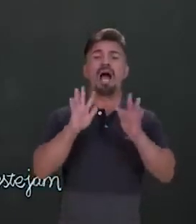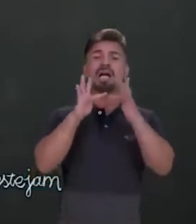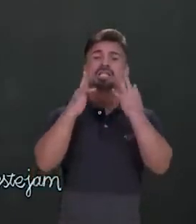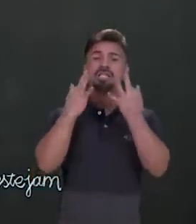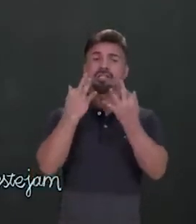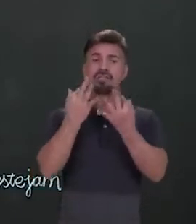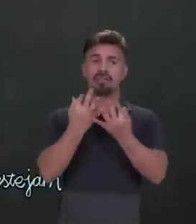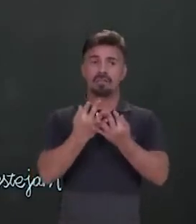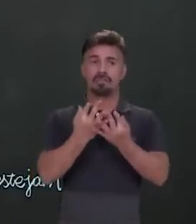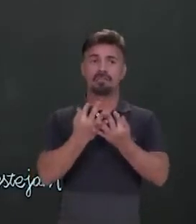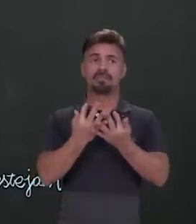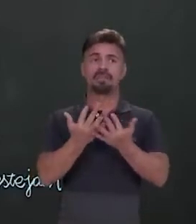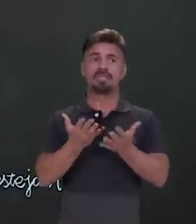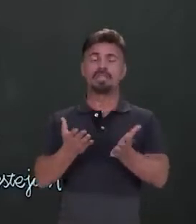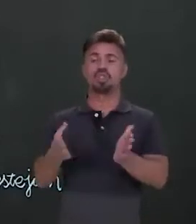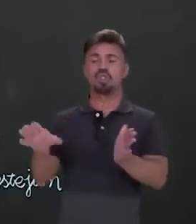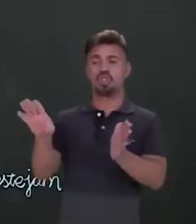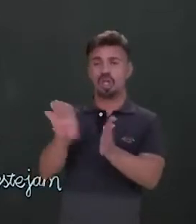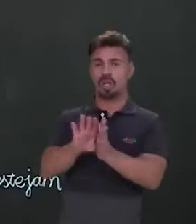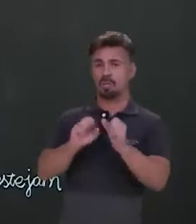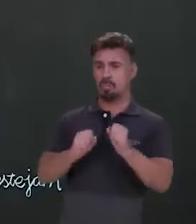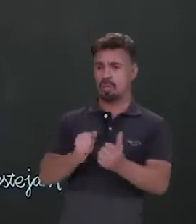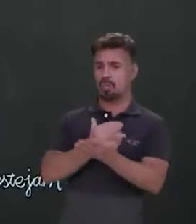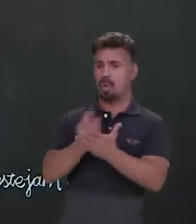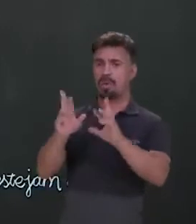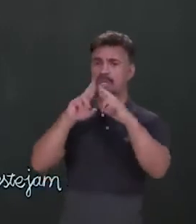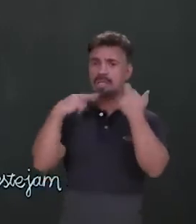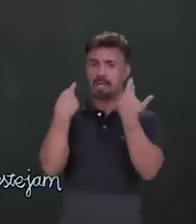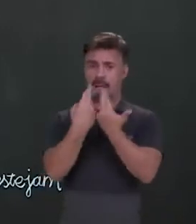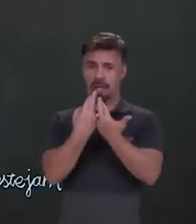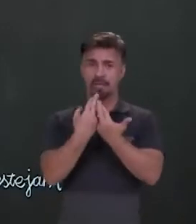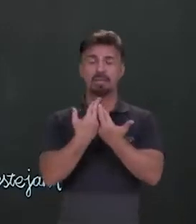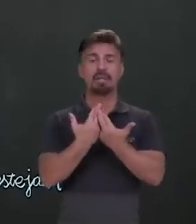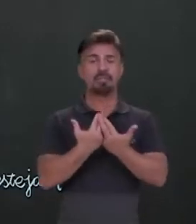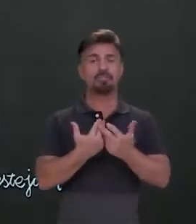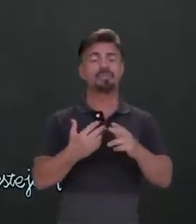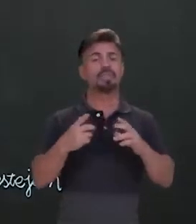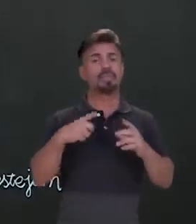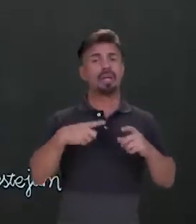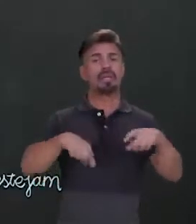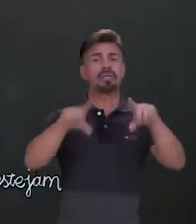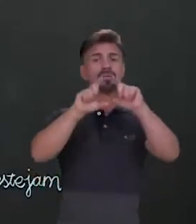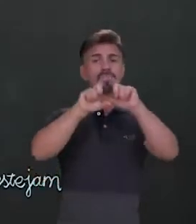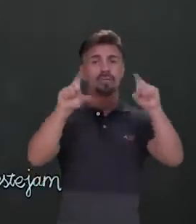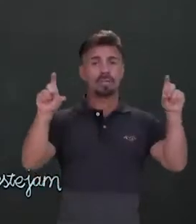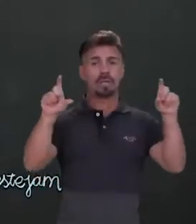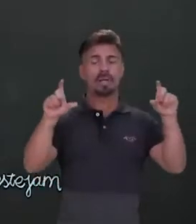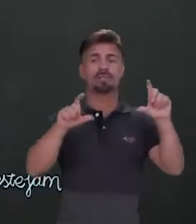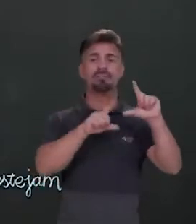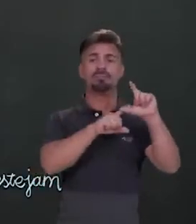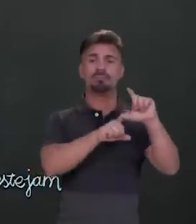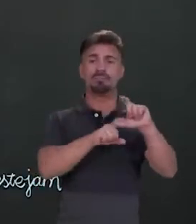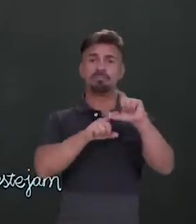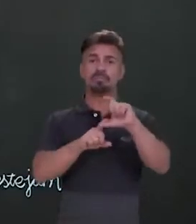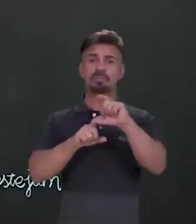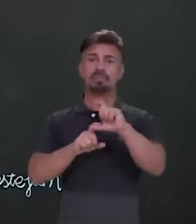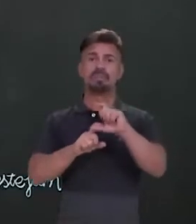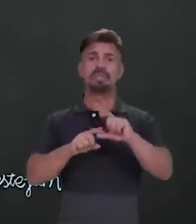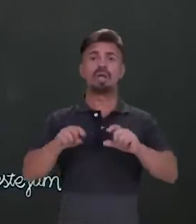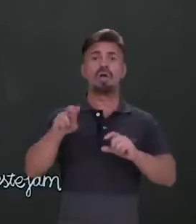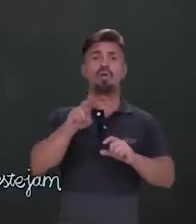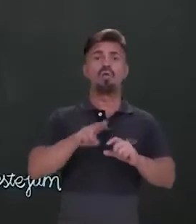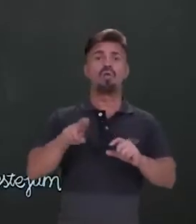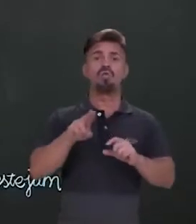famílias chegando, podemos começar a reunião. Nesse caso, eu tenho uma oração subordinada com o uso de